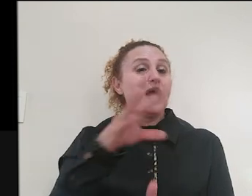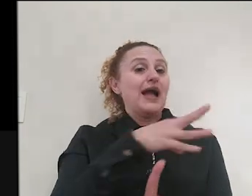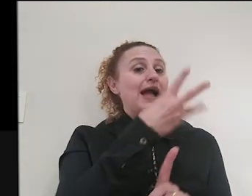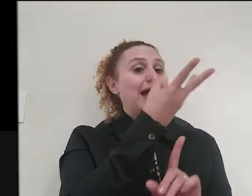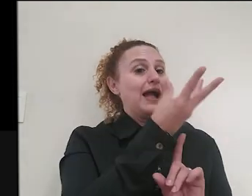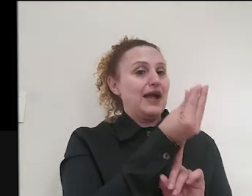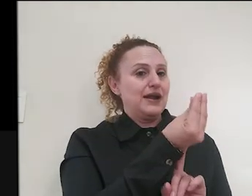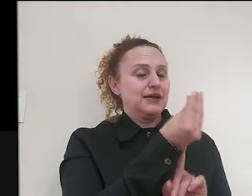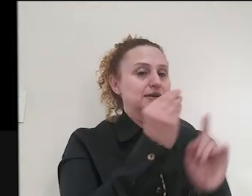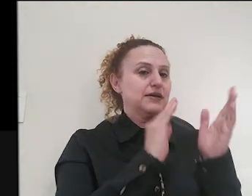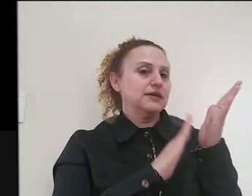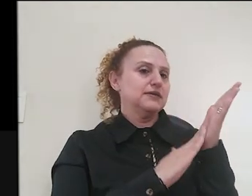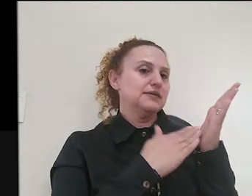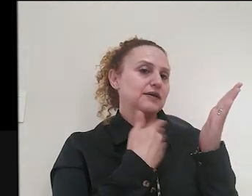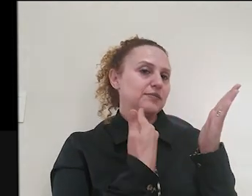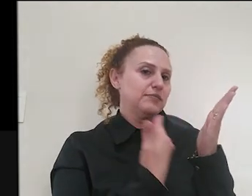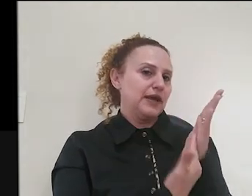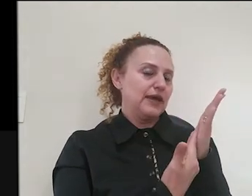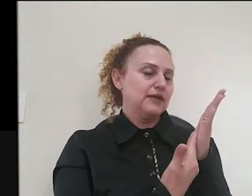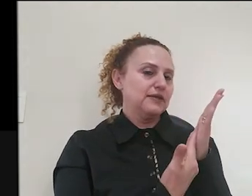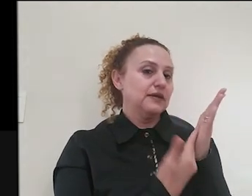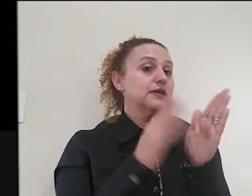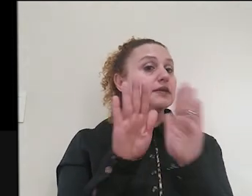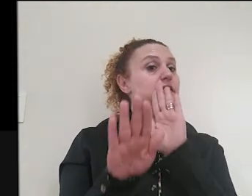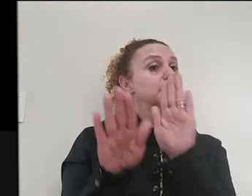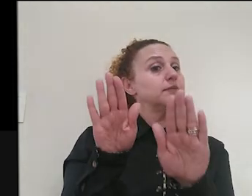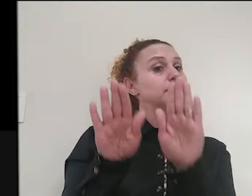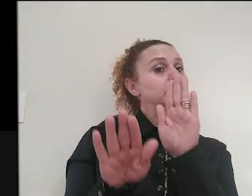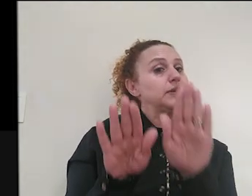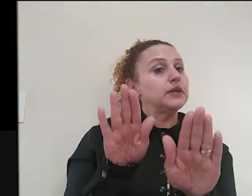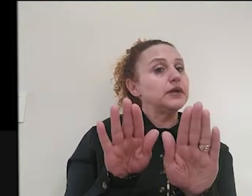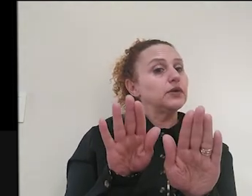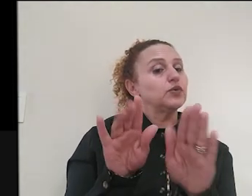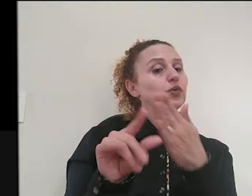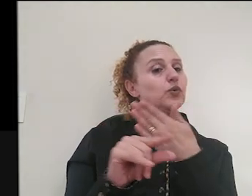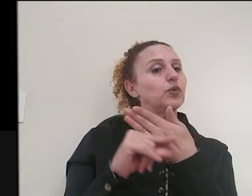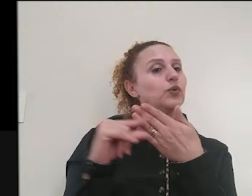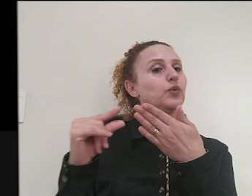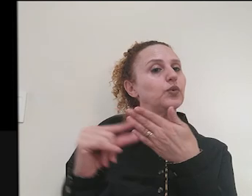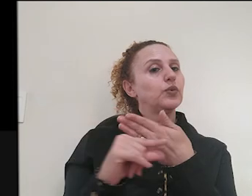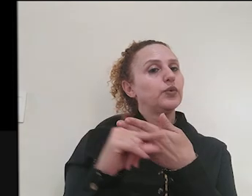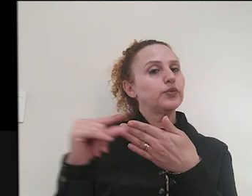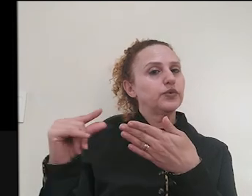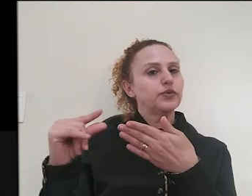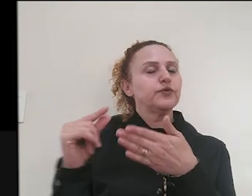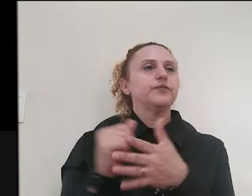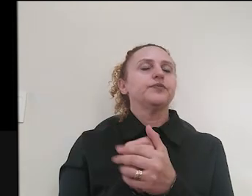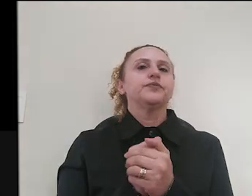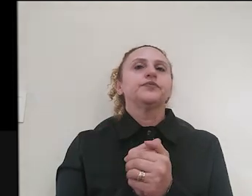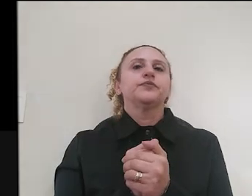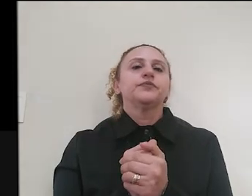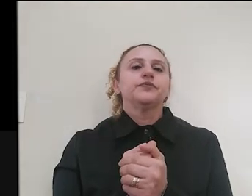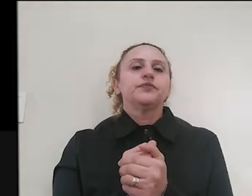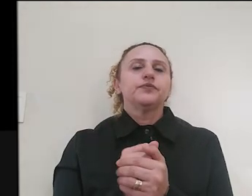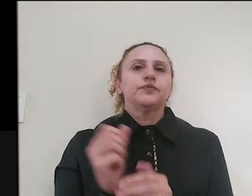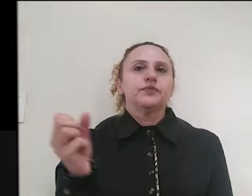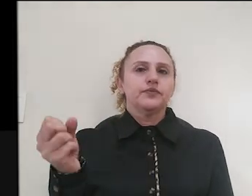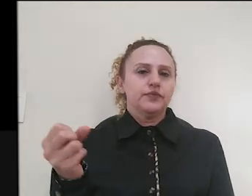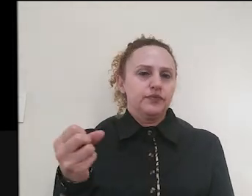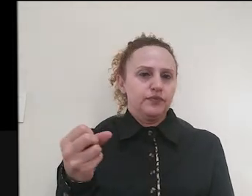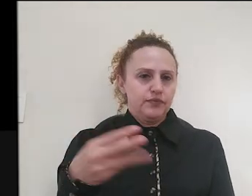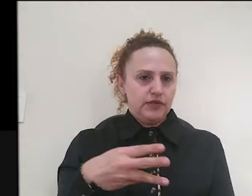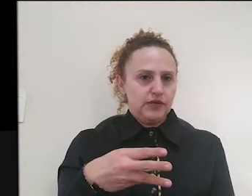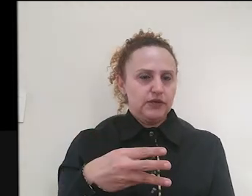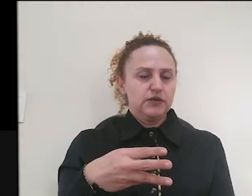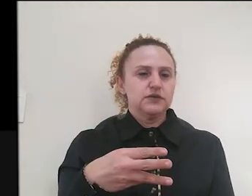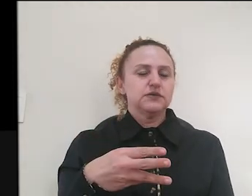do autor, dependendo das circunstâncias em que ele está. O modernismo em si não seria um